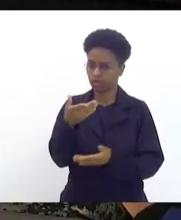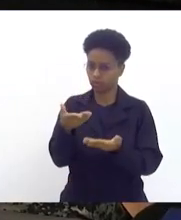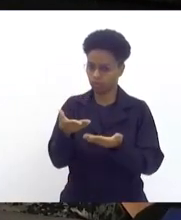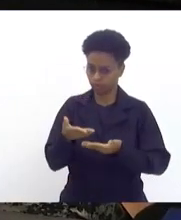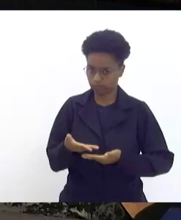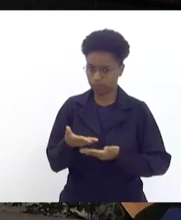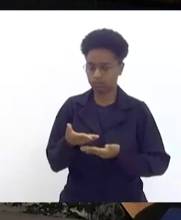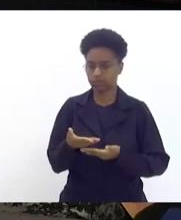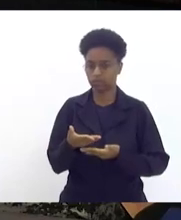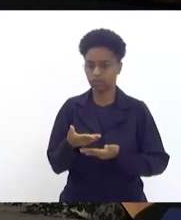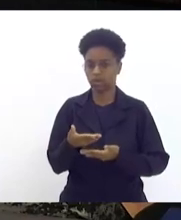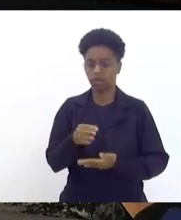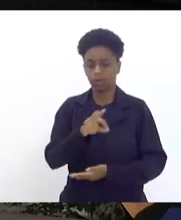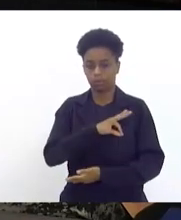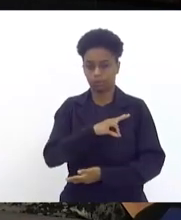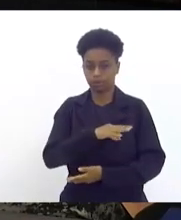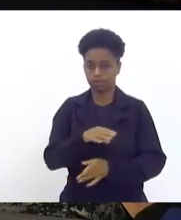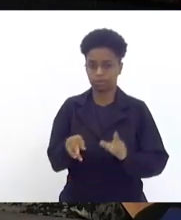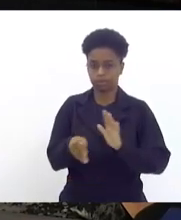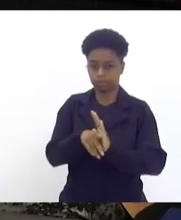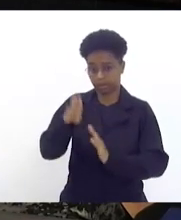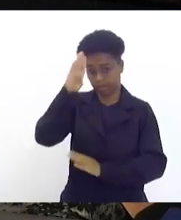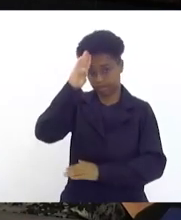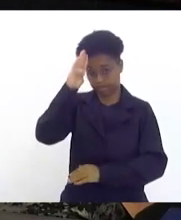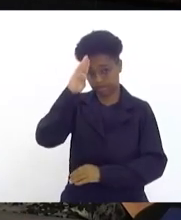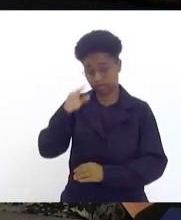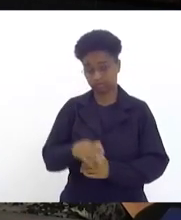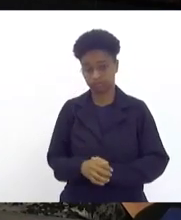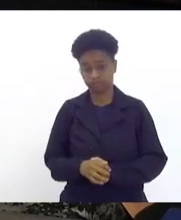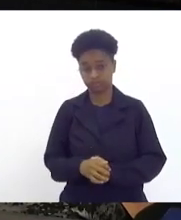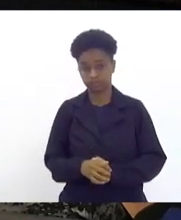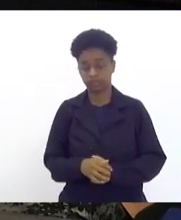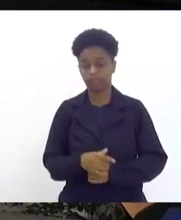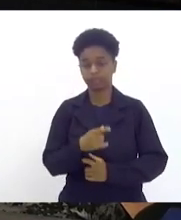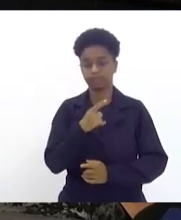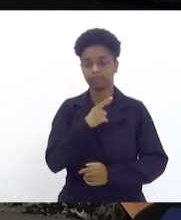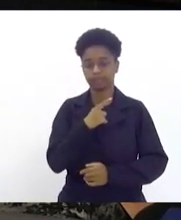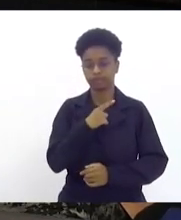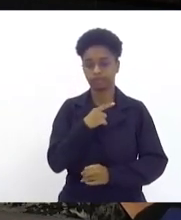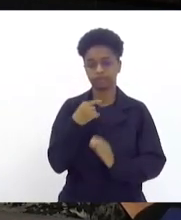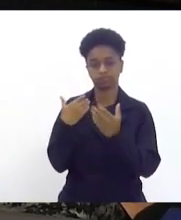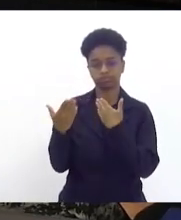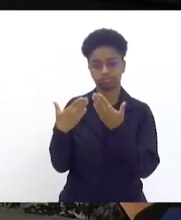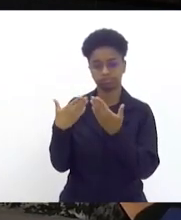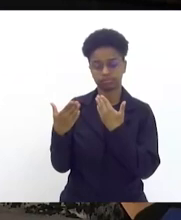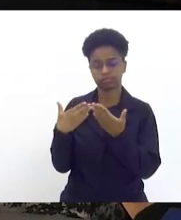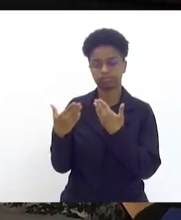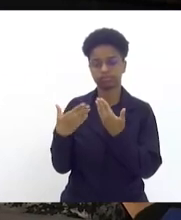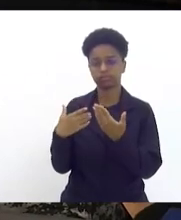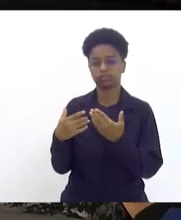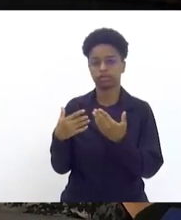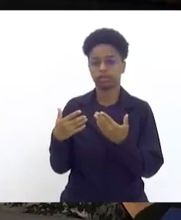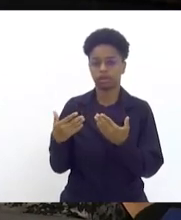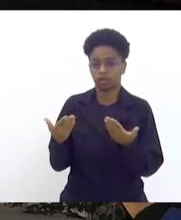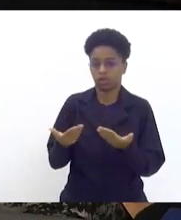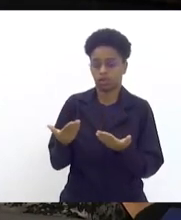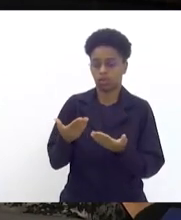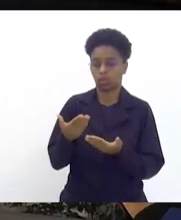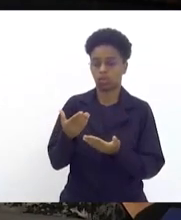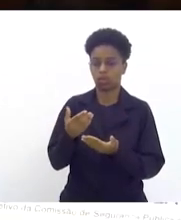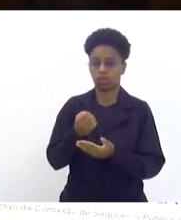do batalhão de polícia do exército a gente tinha um grande diálogo com então Comandante